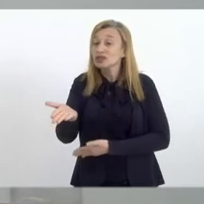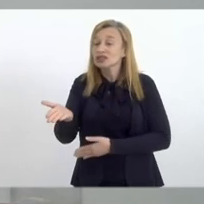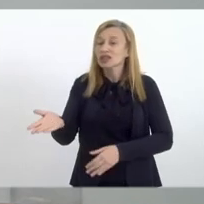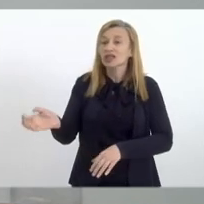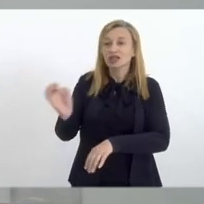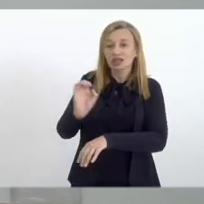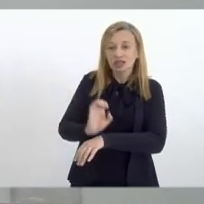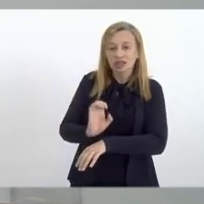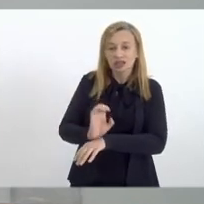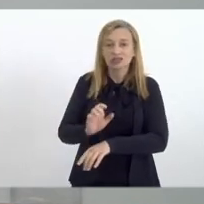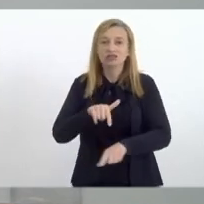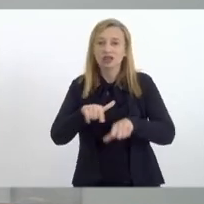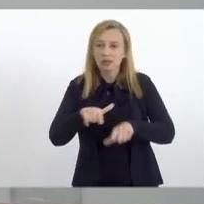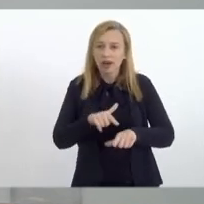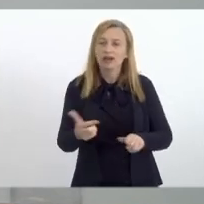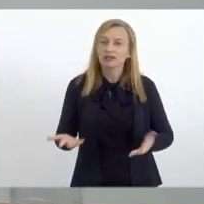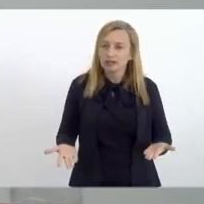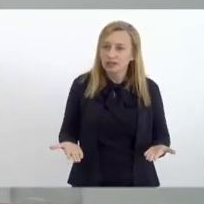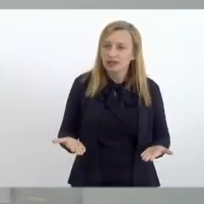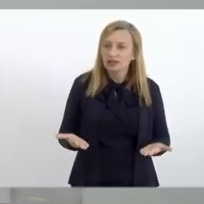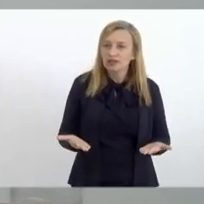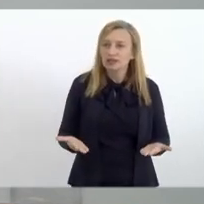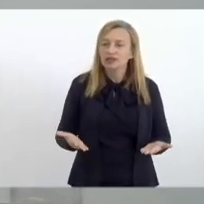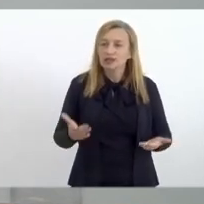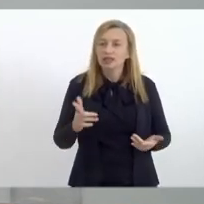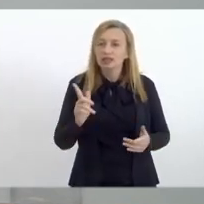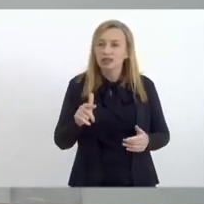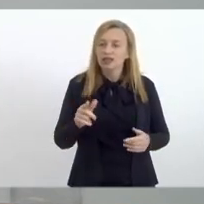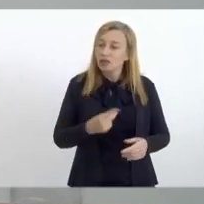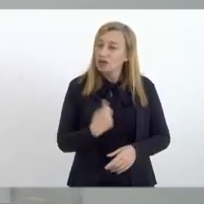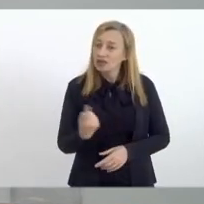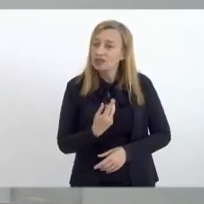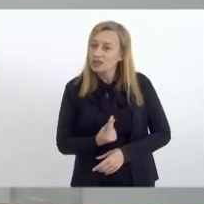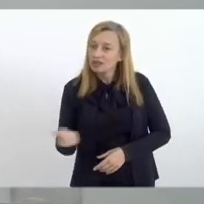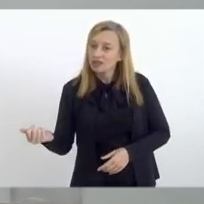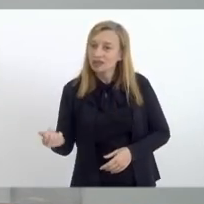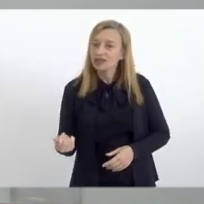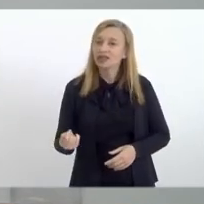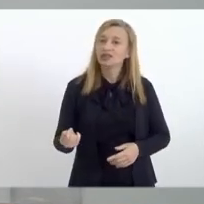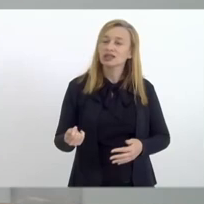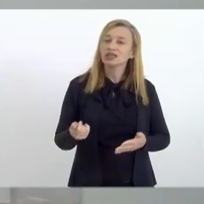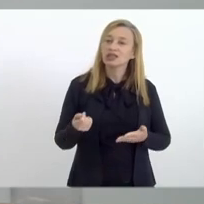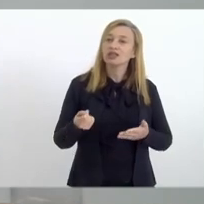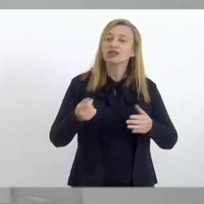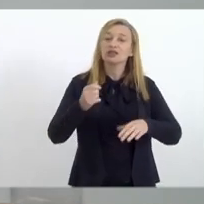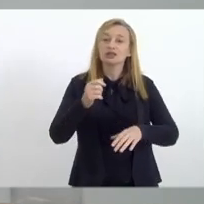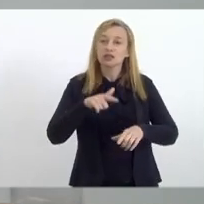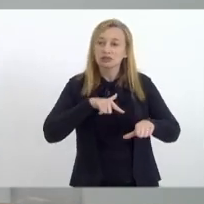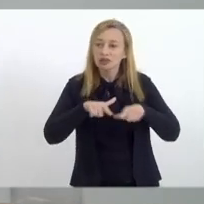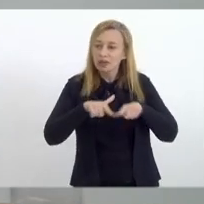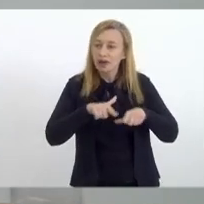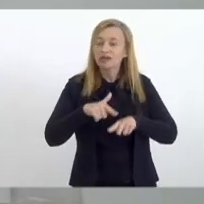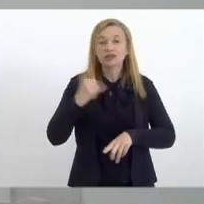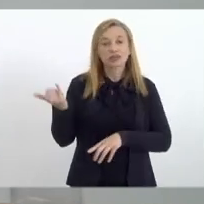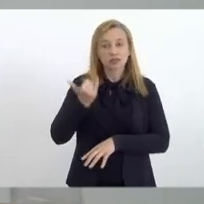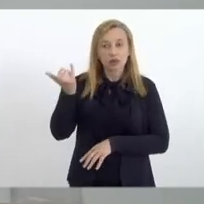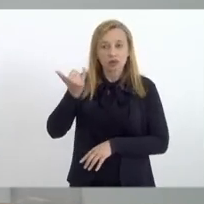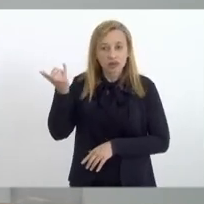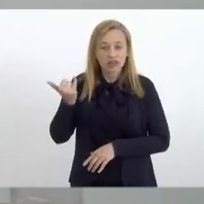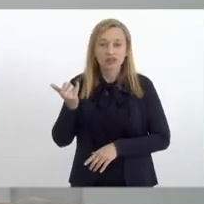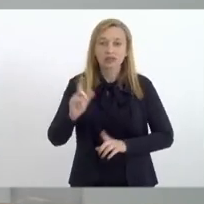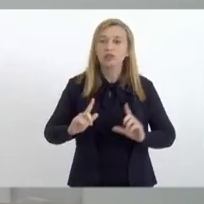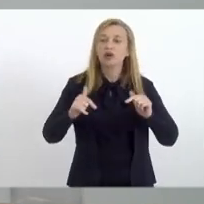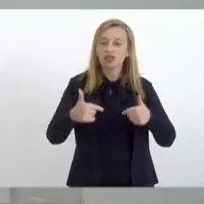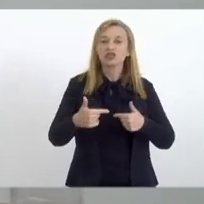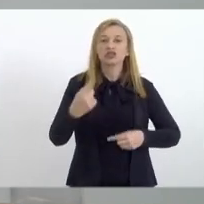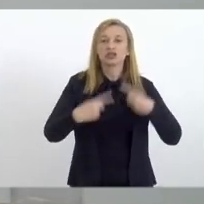isso está sacramentado. Eu acho que é um grande legado que a gente sai daqui hoje, é ratificar que são carreiras de Estado indispensáveis para a aplicação